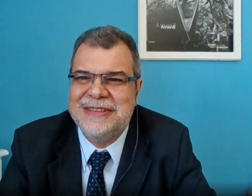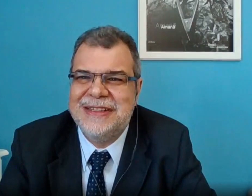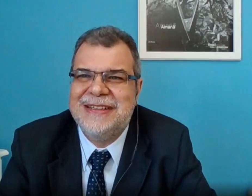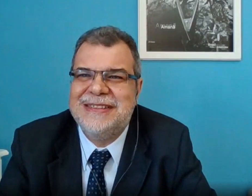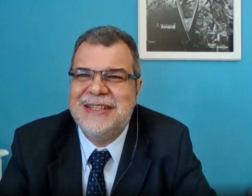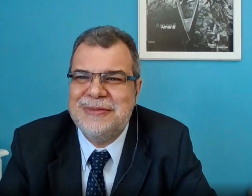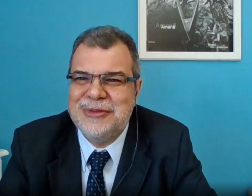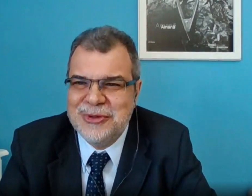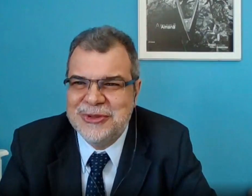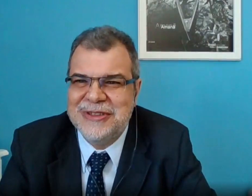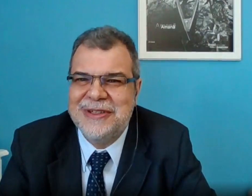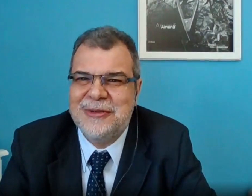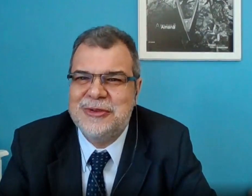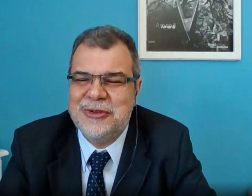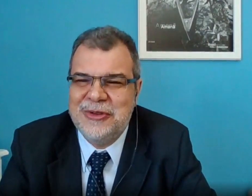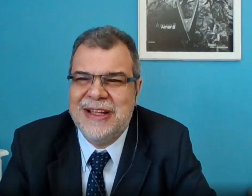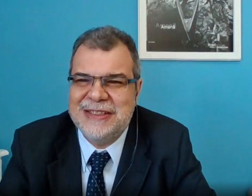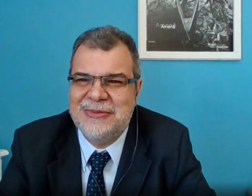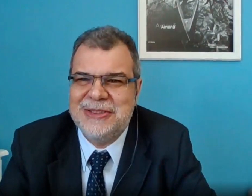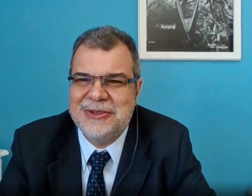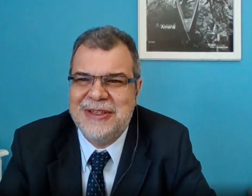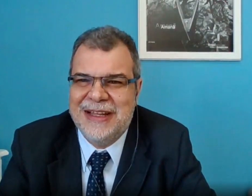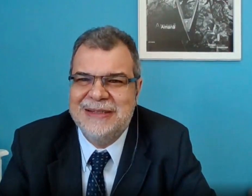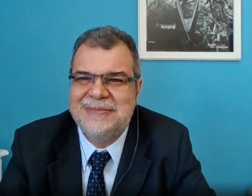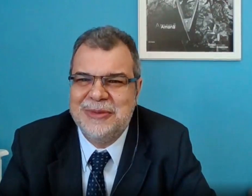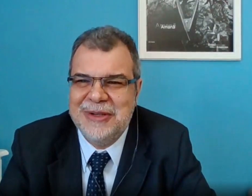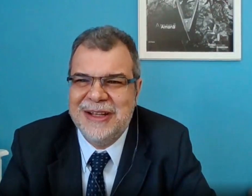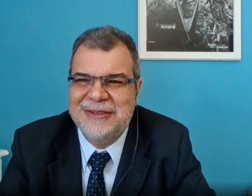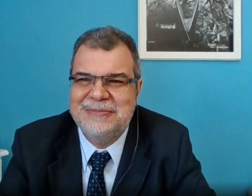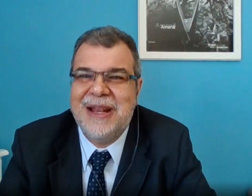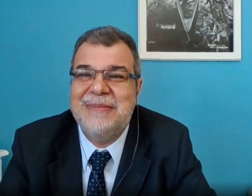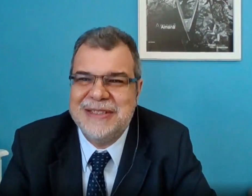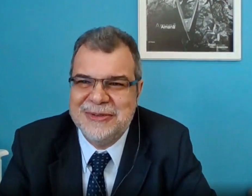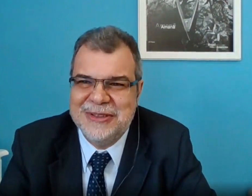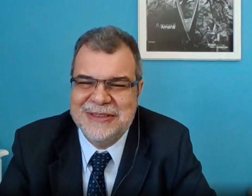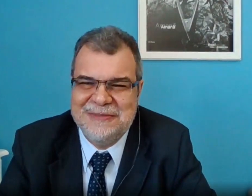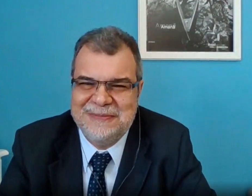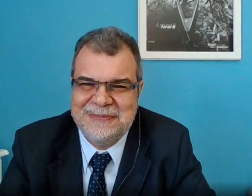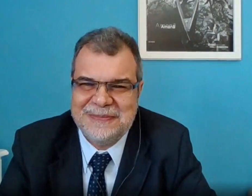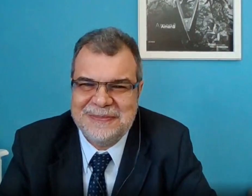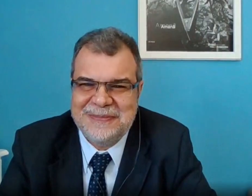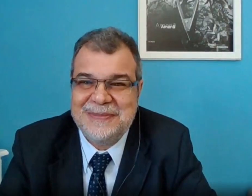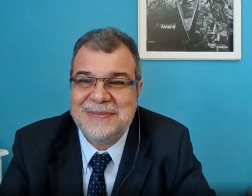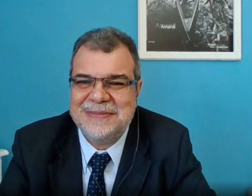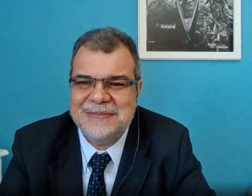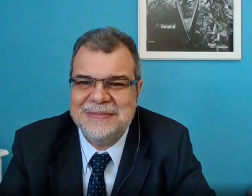e a todas. Sigamos juntos construindo a nação mais solidária. Muito obrigado. Parabéns a todos.